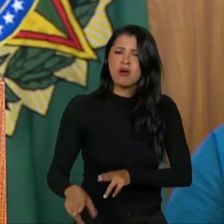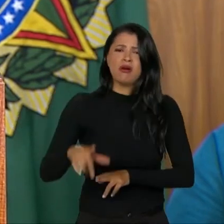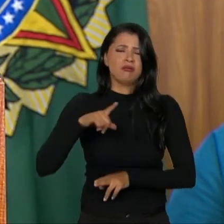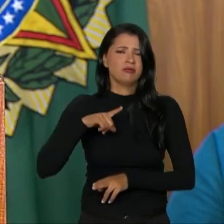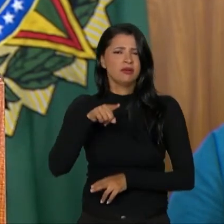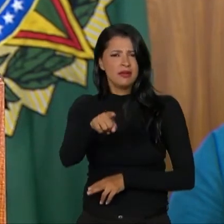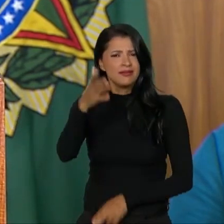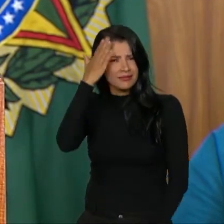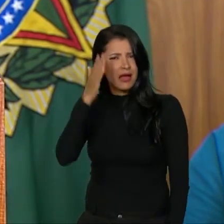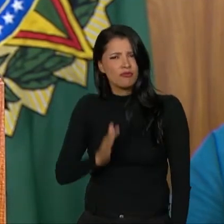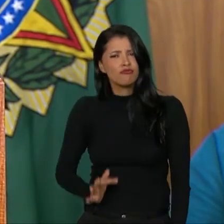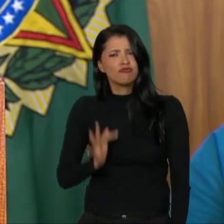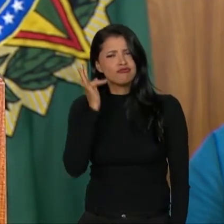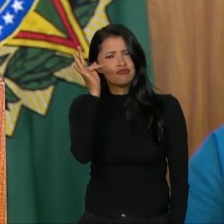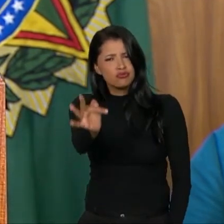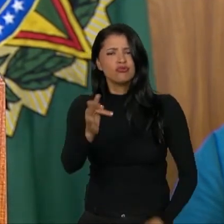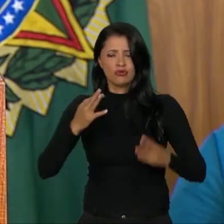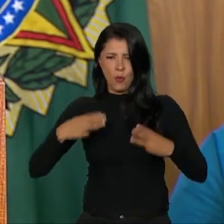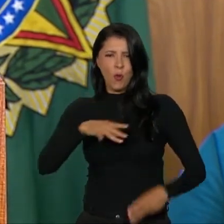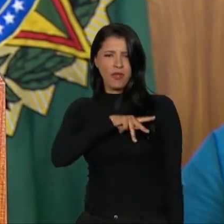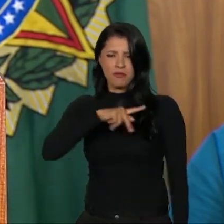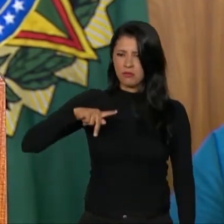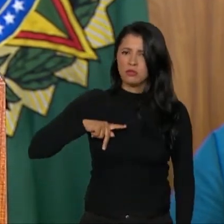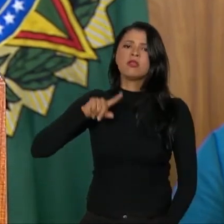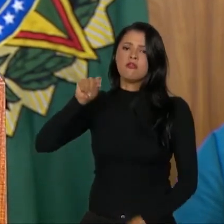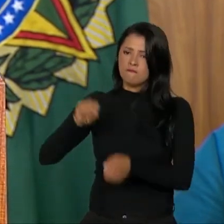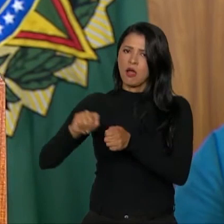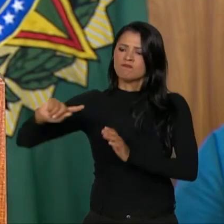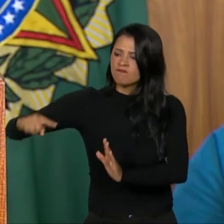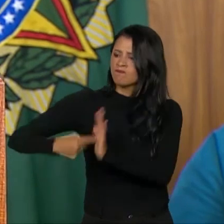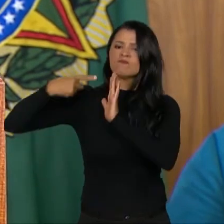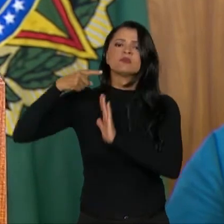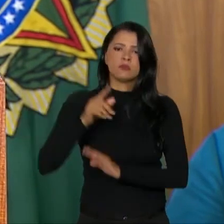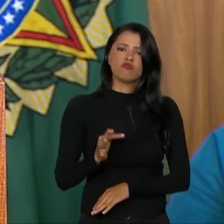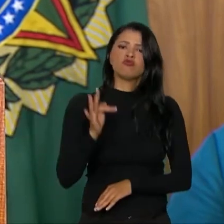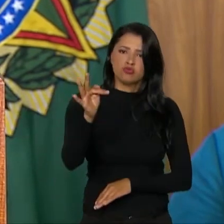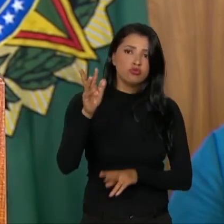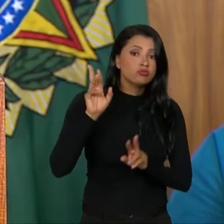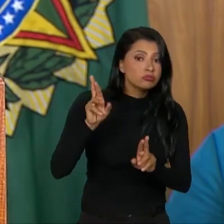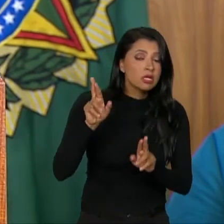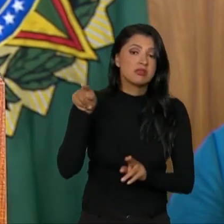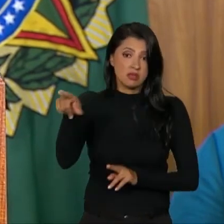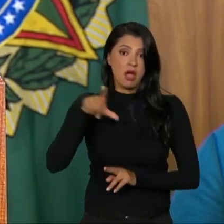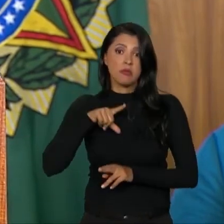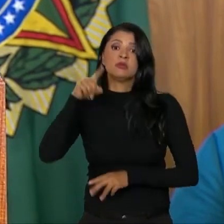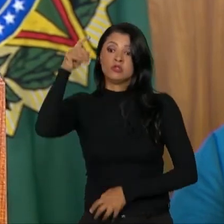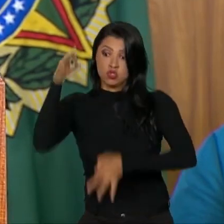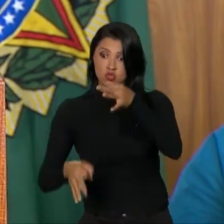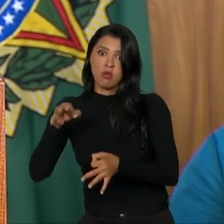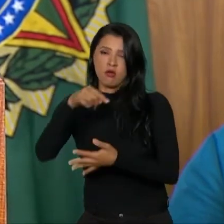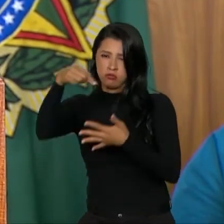quem sabe um dia, o Ministério Público faz a denúncia e, quem sabe um dia, essas coisas sejam